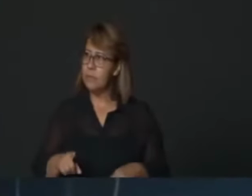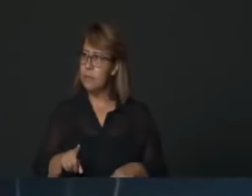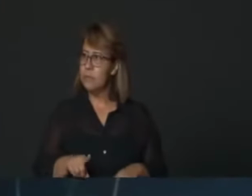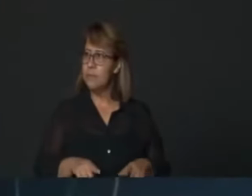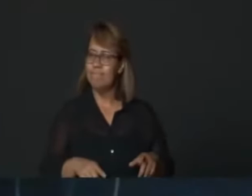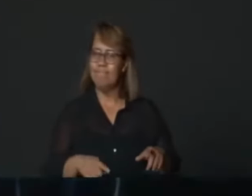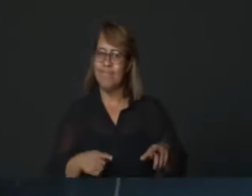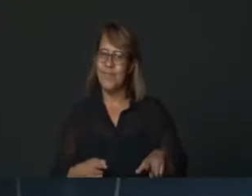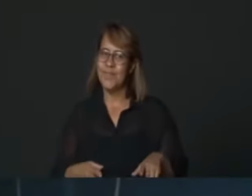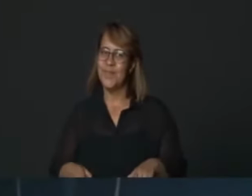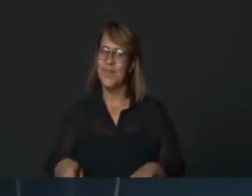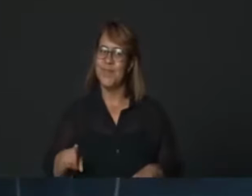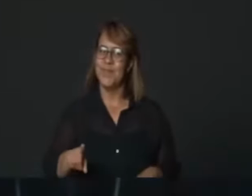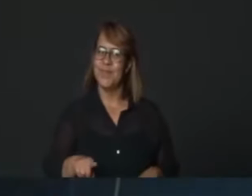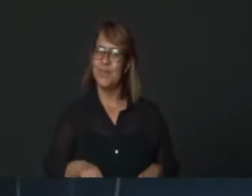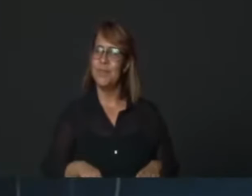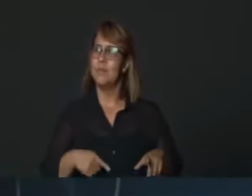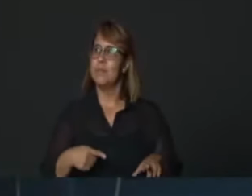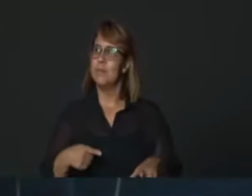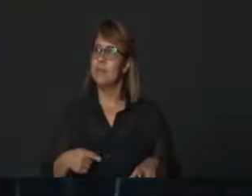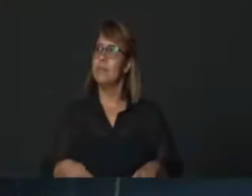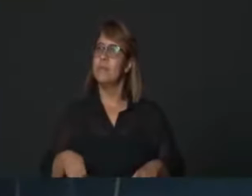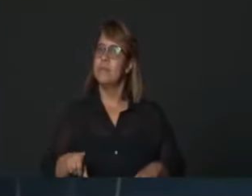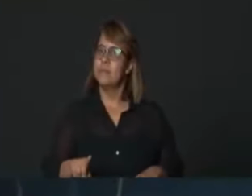dia pé greninja